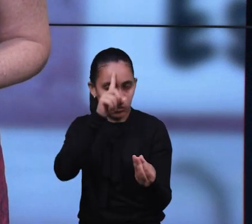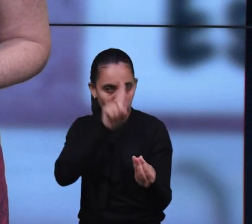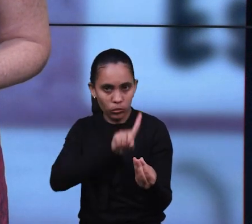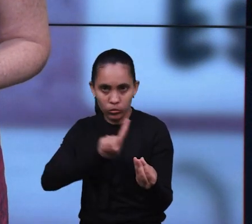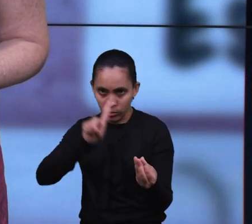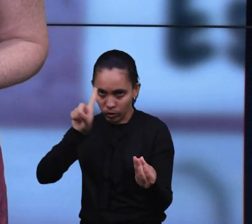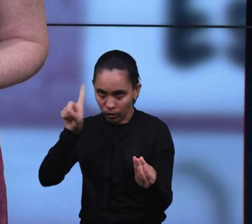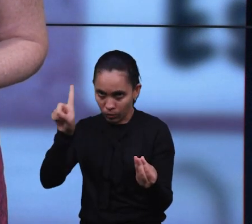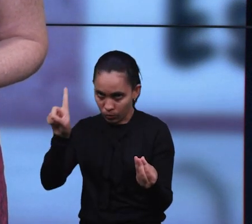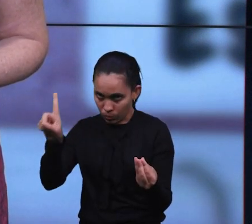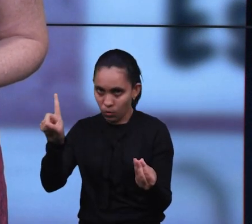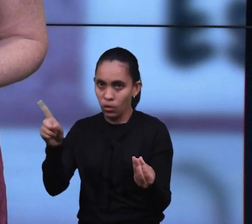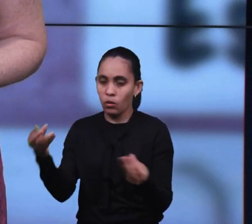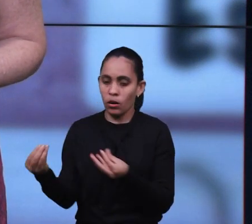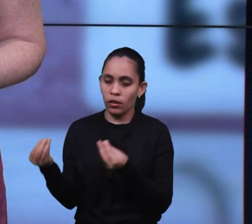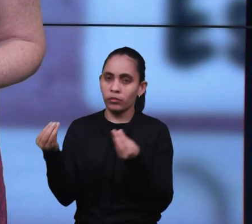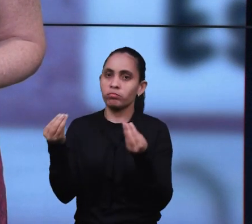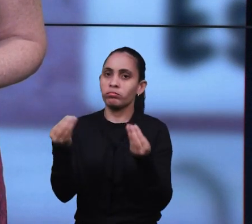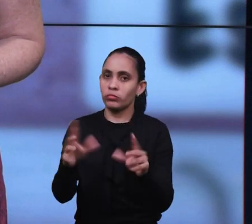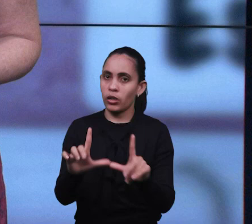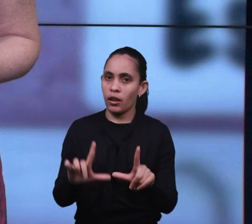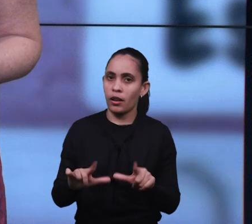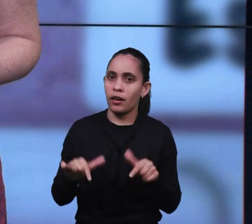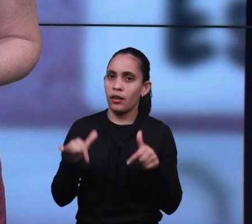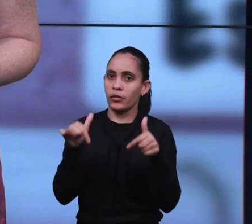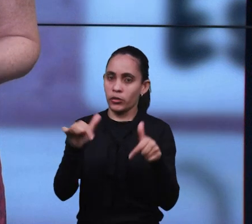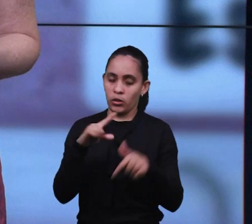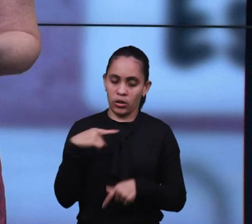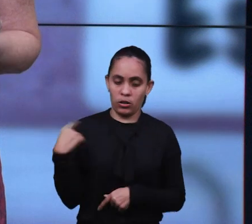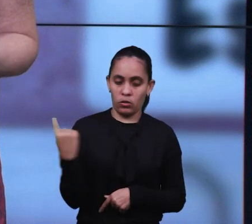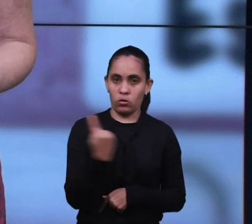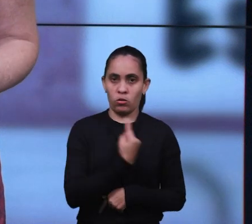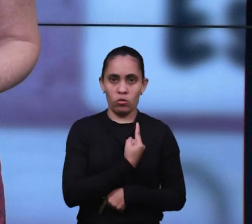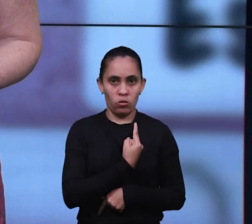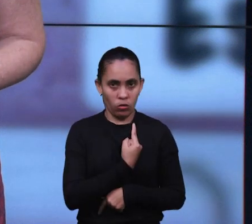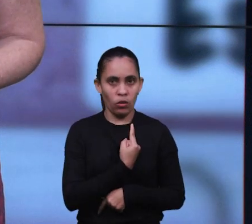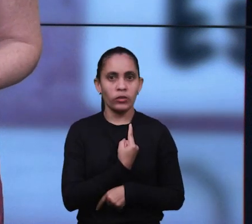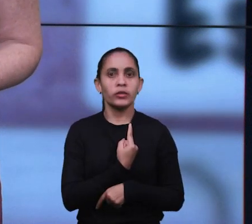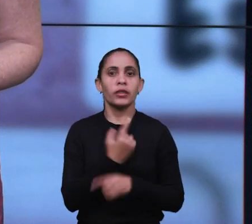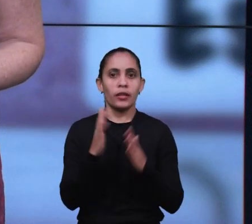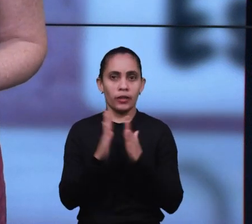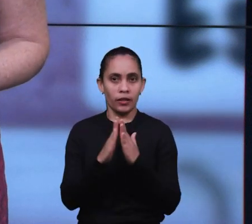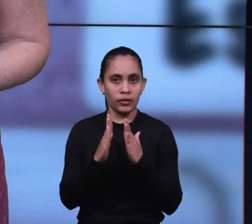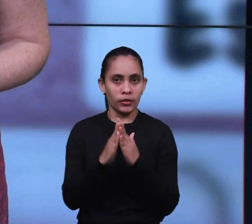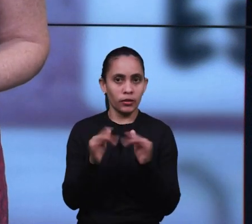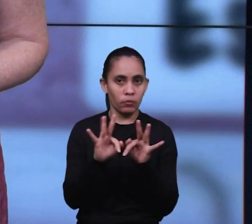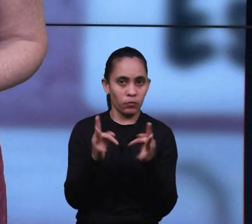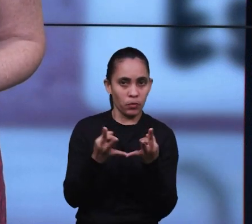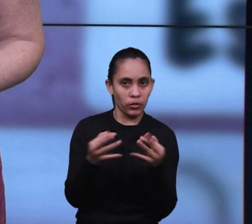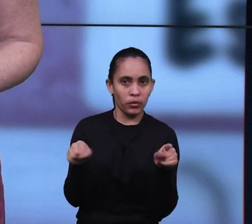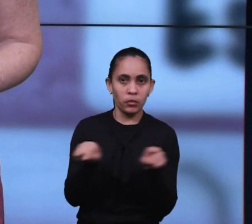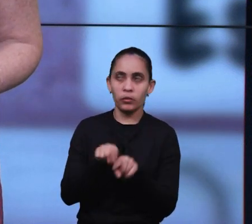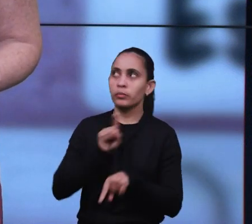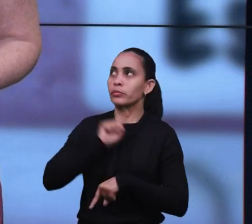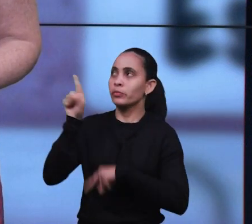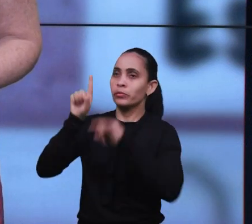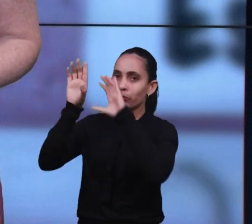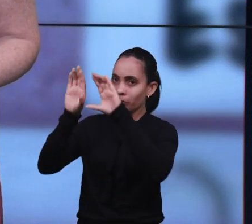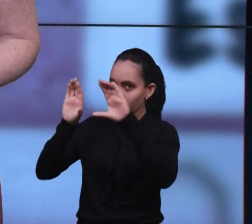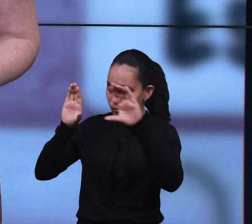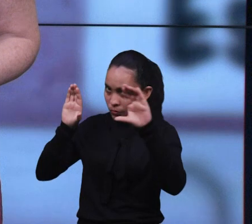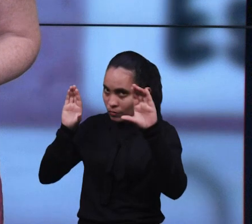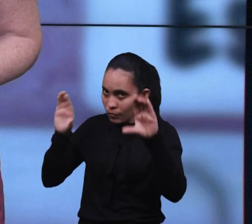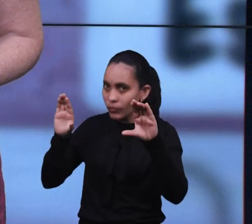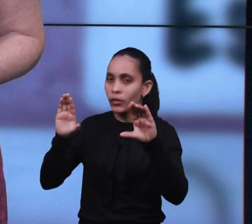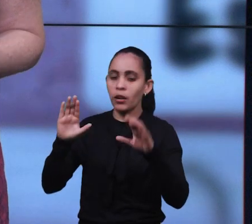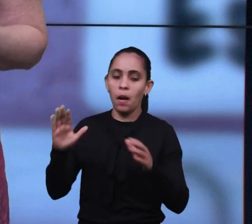Ele usará a nossa vocação para agir para a nossa casa, para a vida eterna e terrena dos